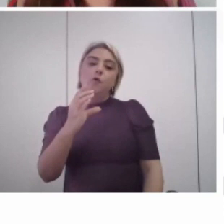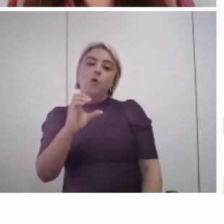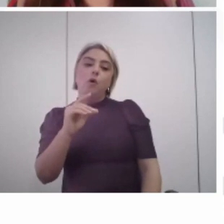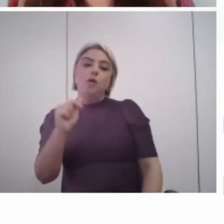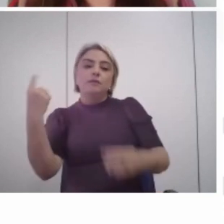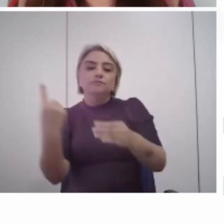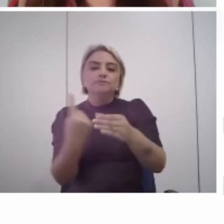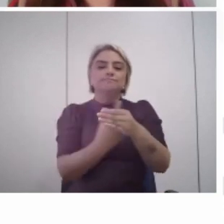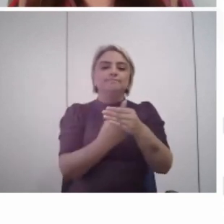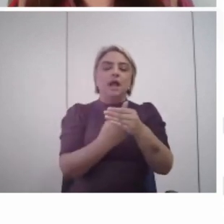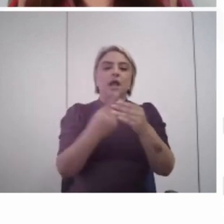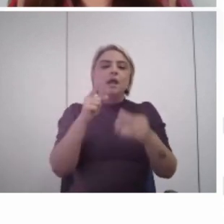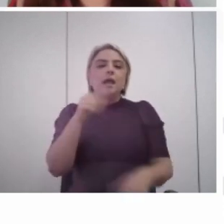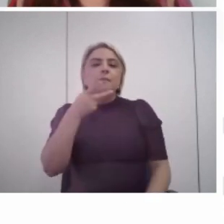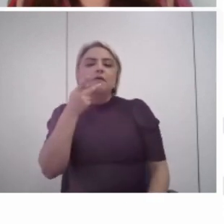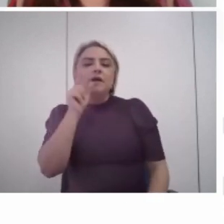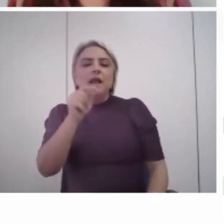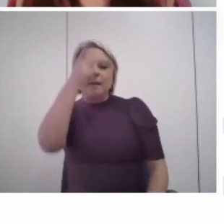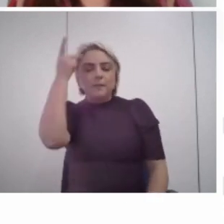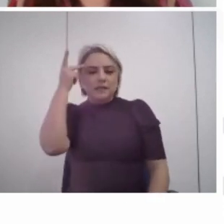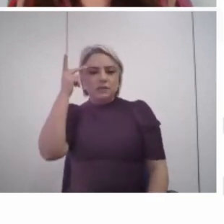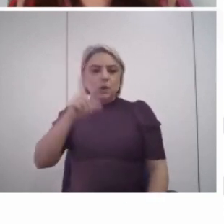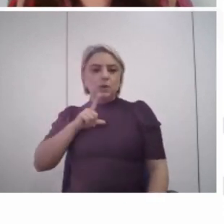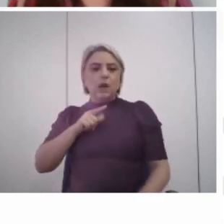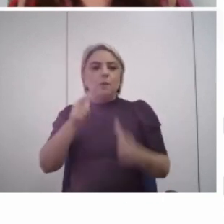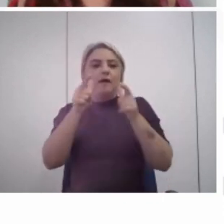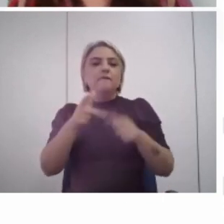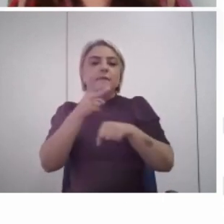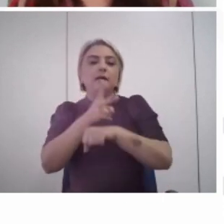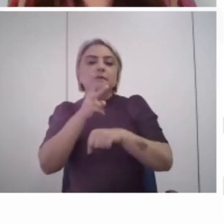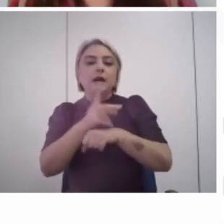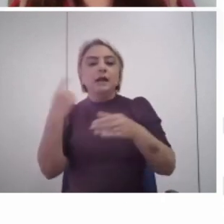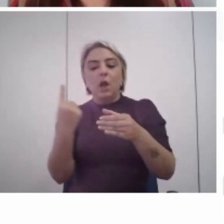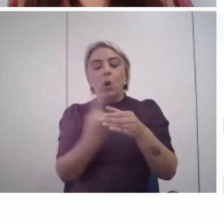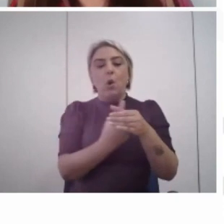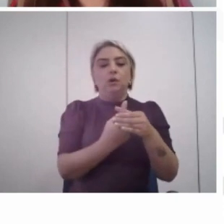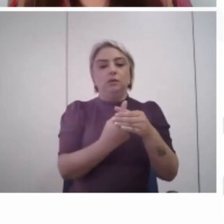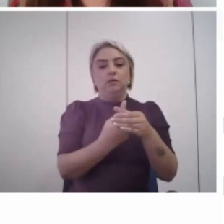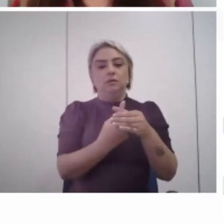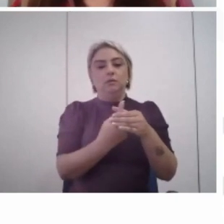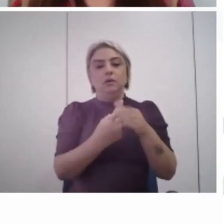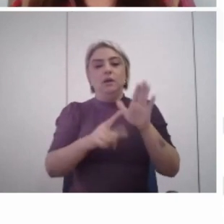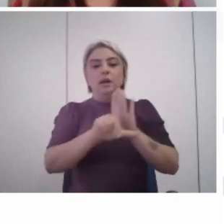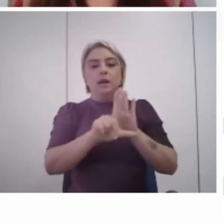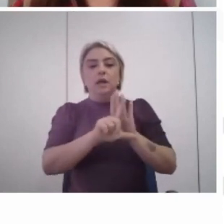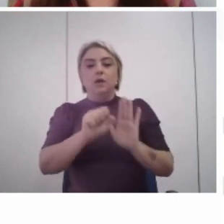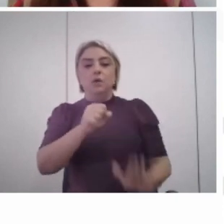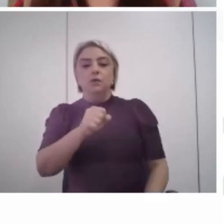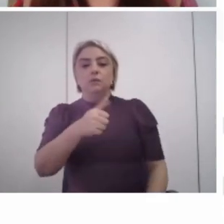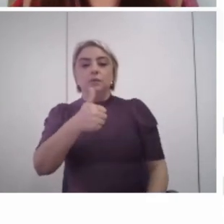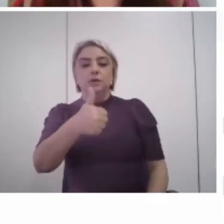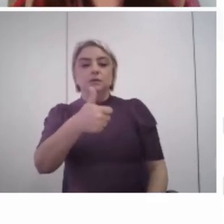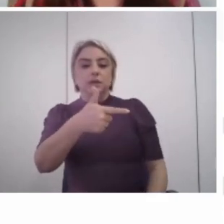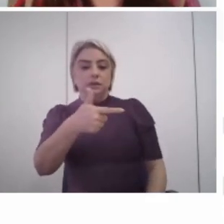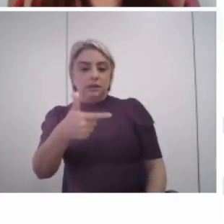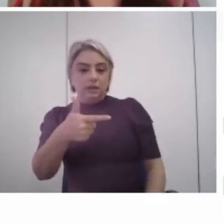O que é esse campo, gente? É para dizer se a pessoa está ocupando uma das vagas reservadas seja pela Lei 8.213, né, nas